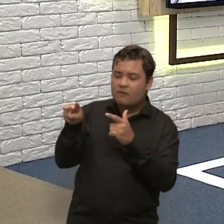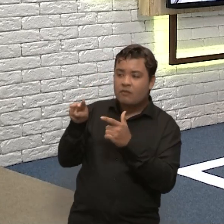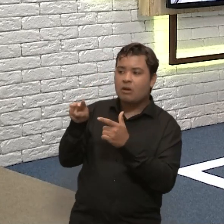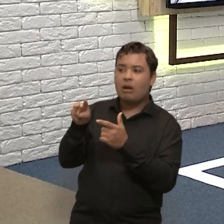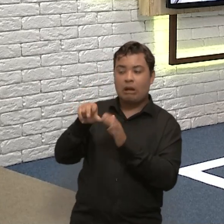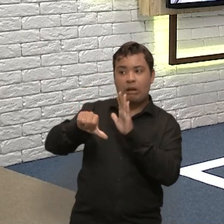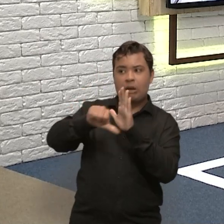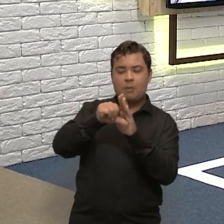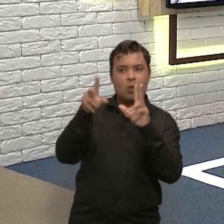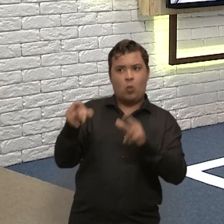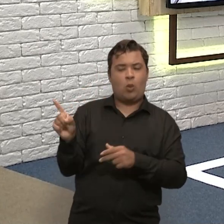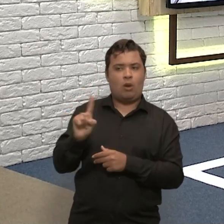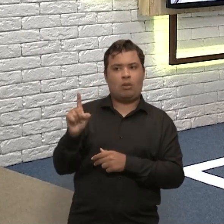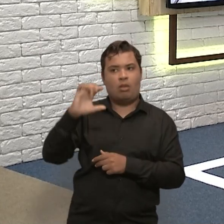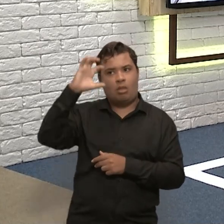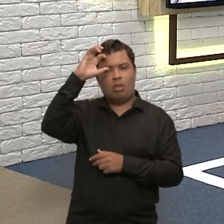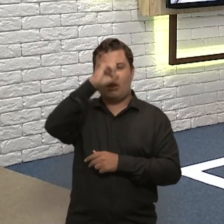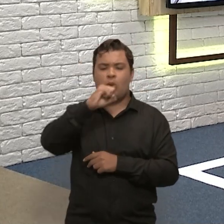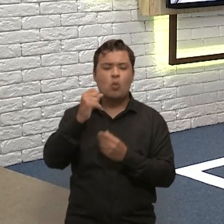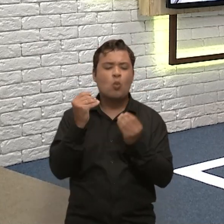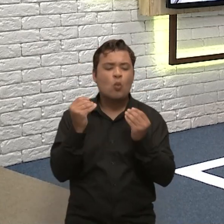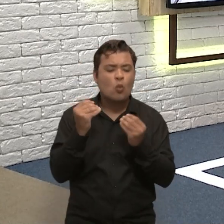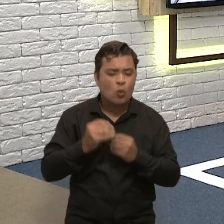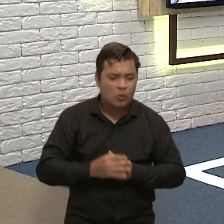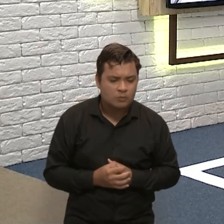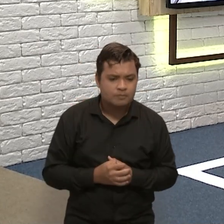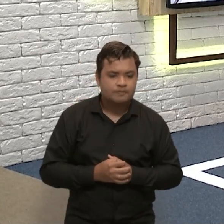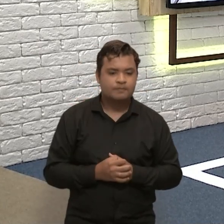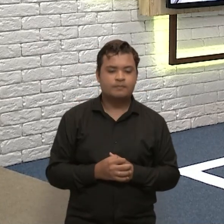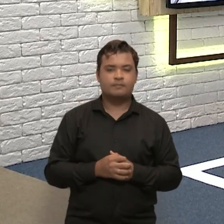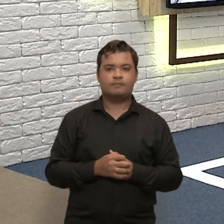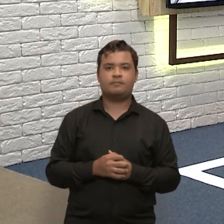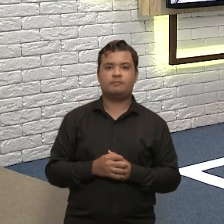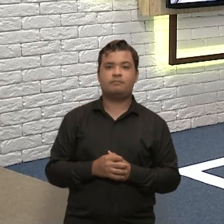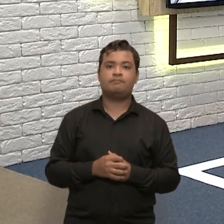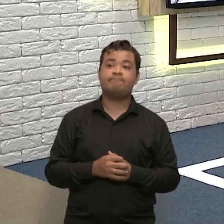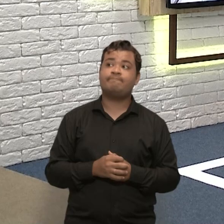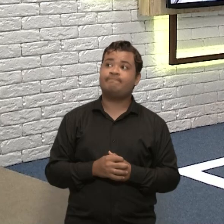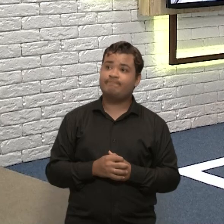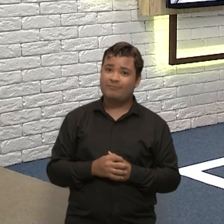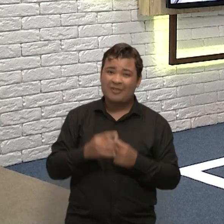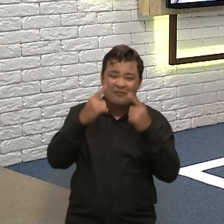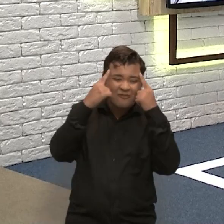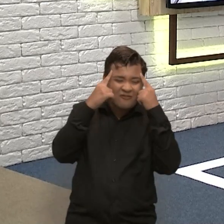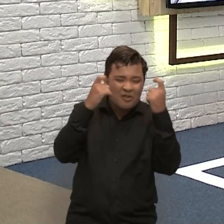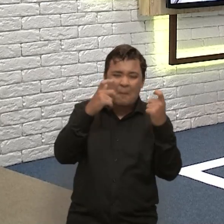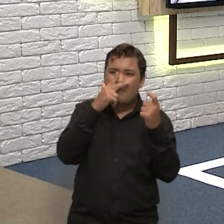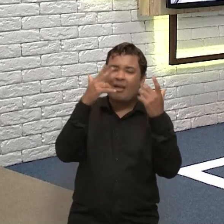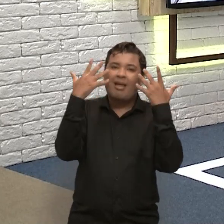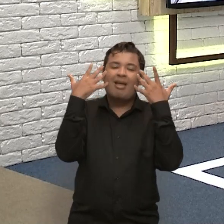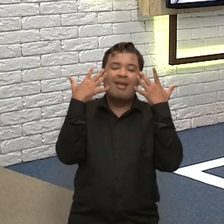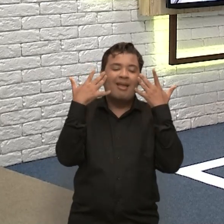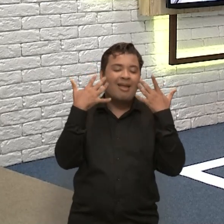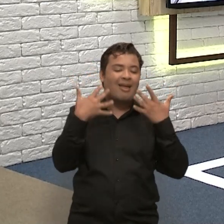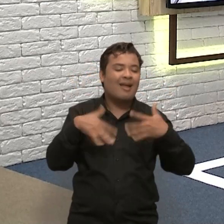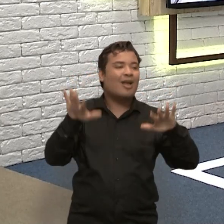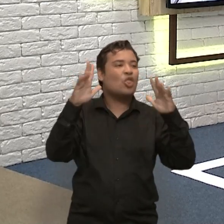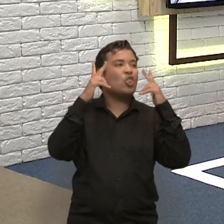Bom, a violência ela é naturalizada, né? Assim, a gente entende a violência como